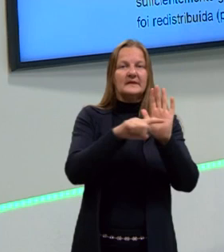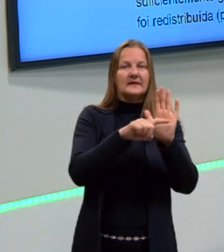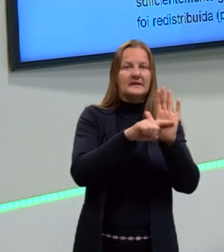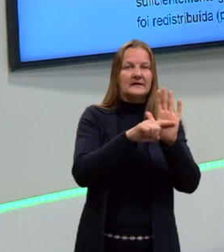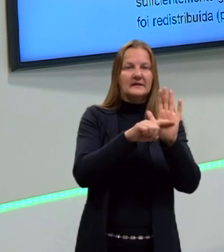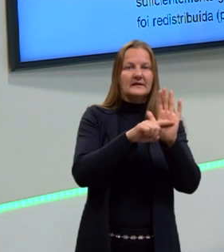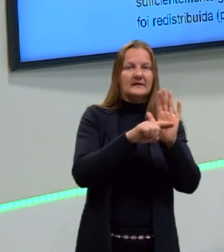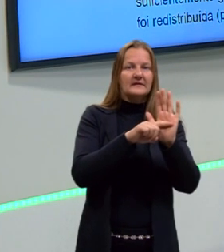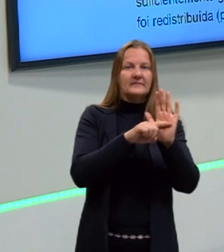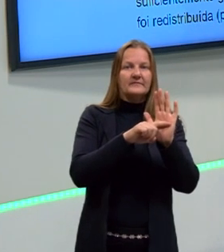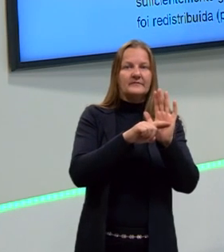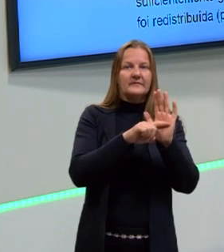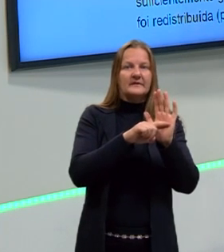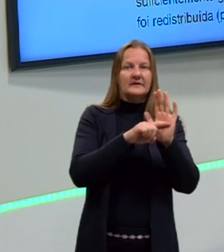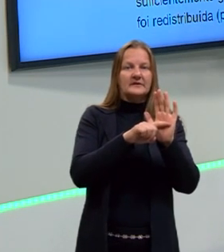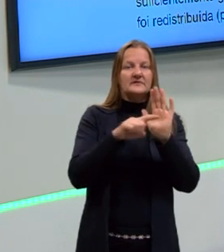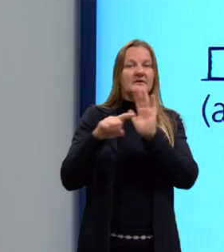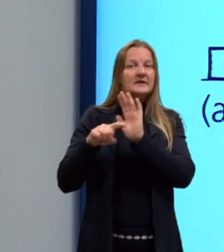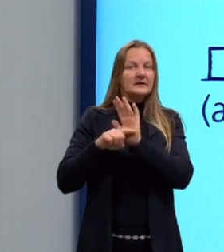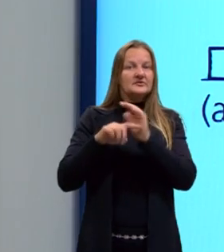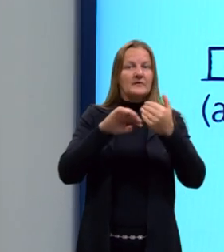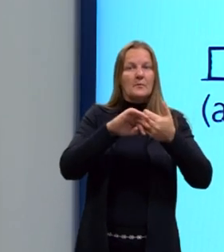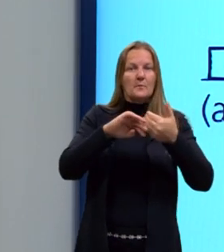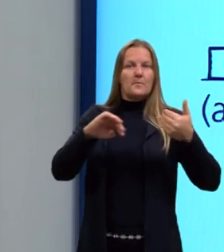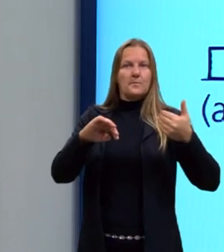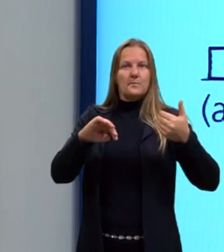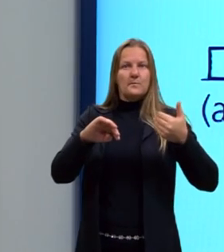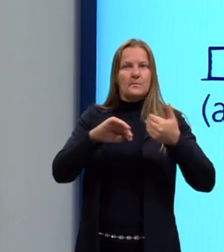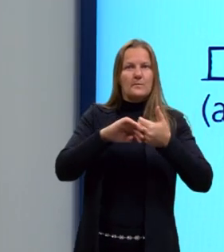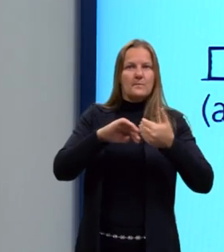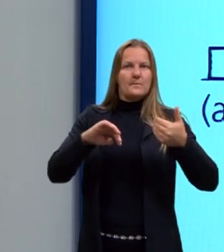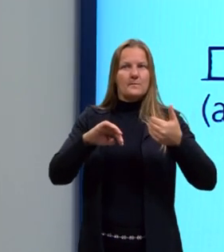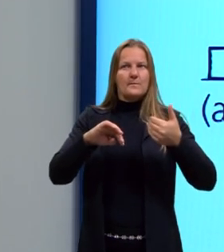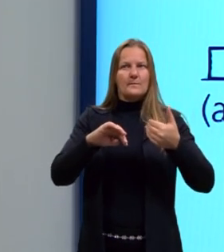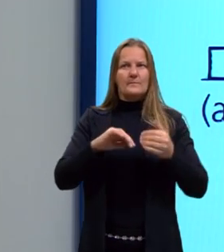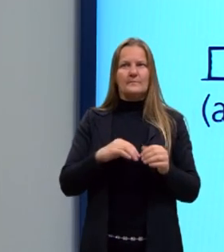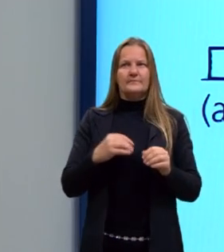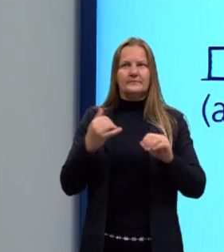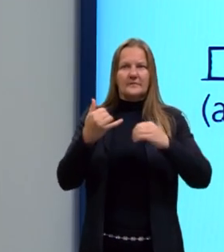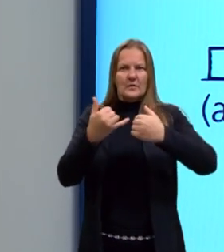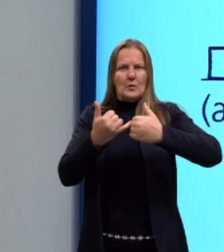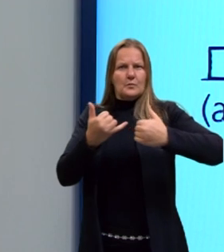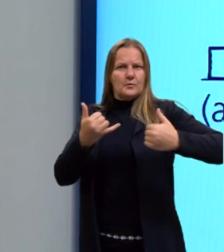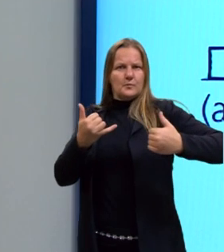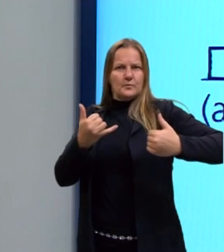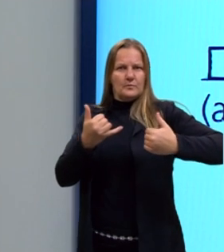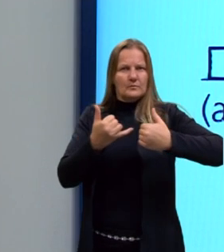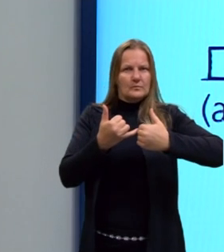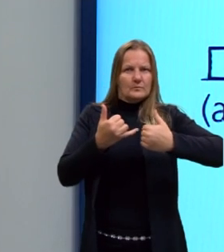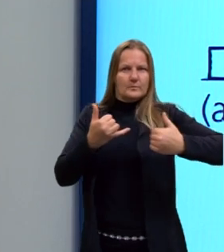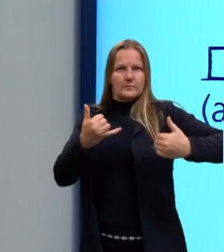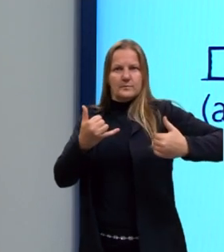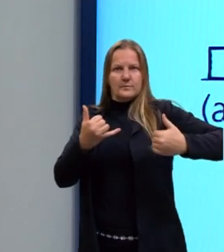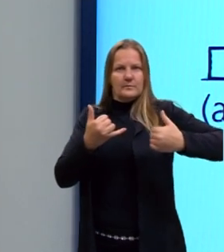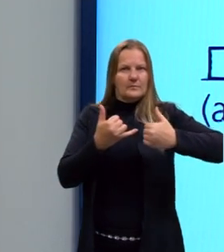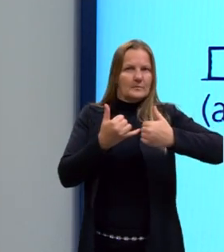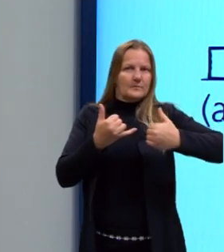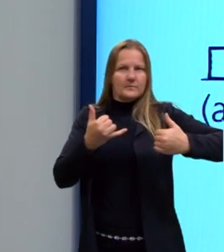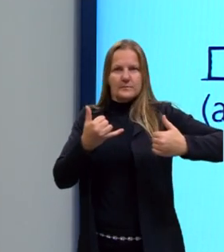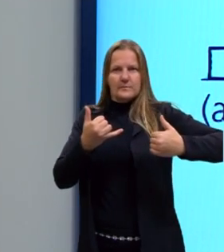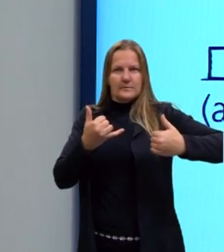cargas negativas vão querer se afastar um máximo que elas conseguem dessa desse bastão que é negativo também